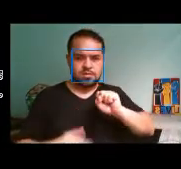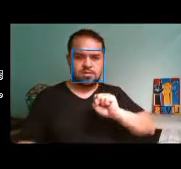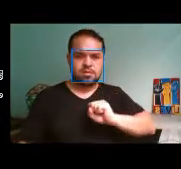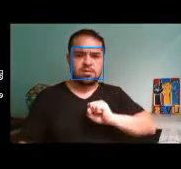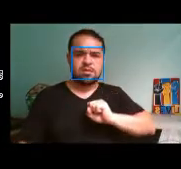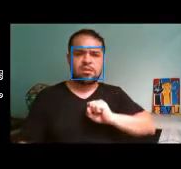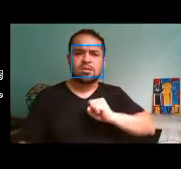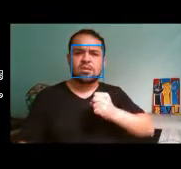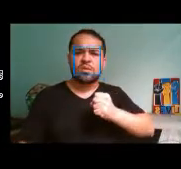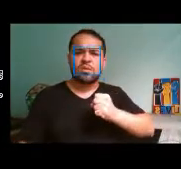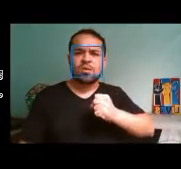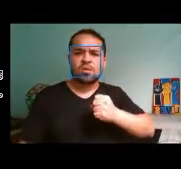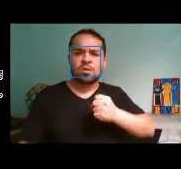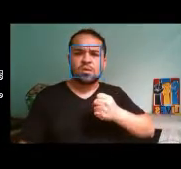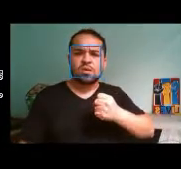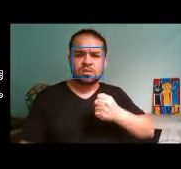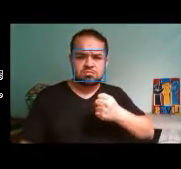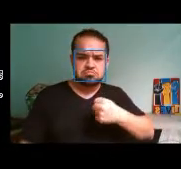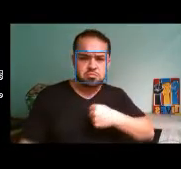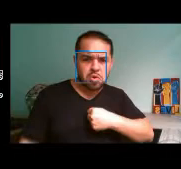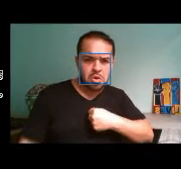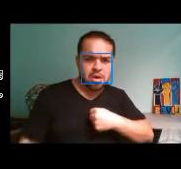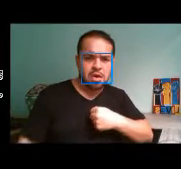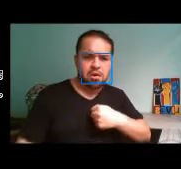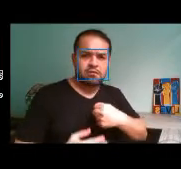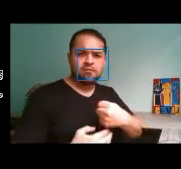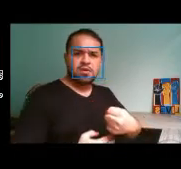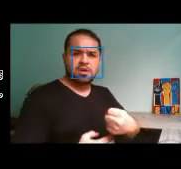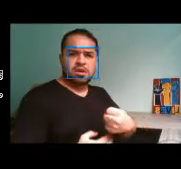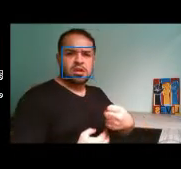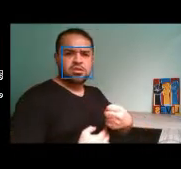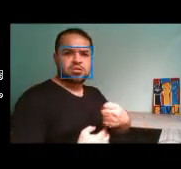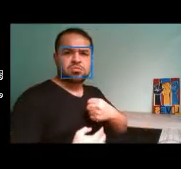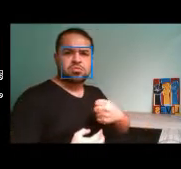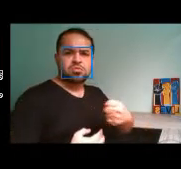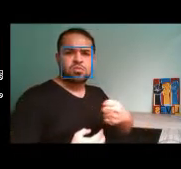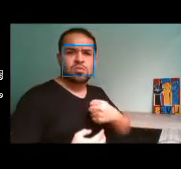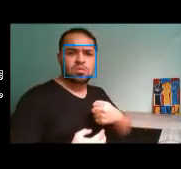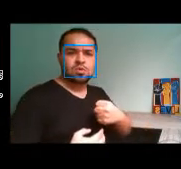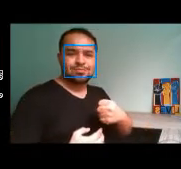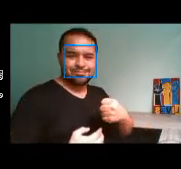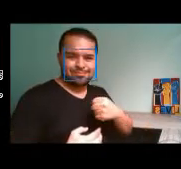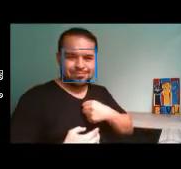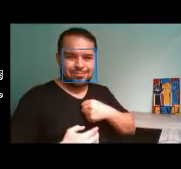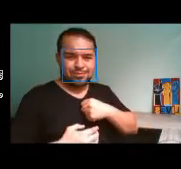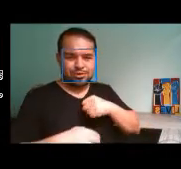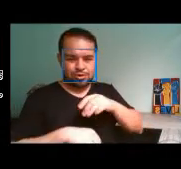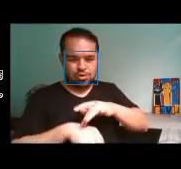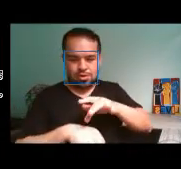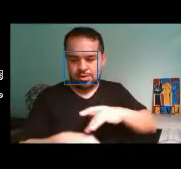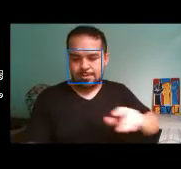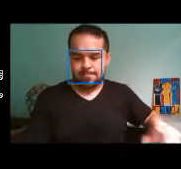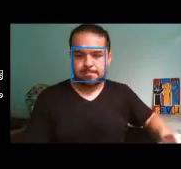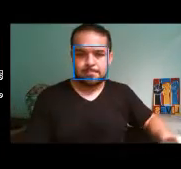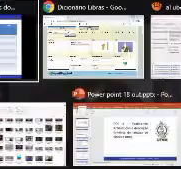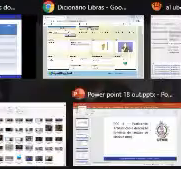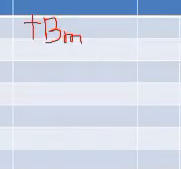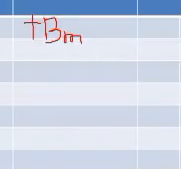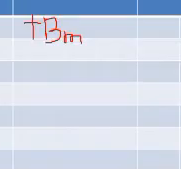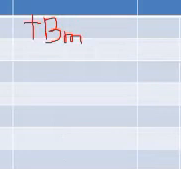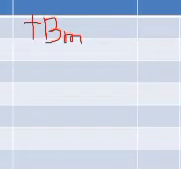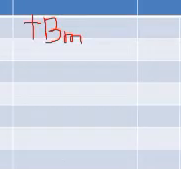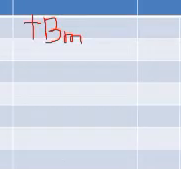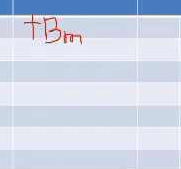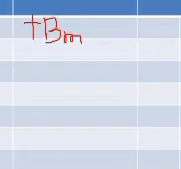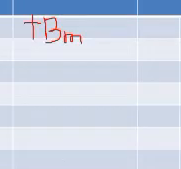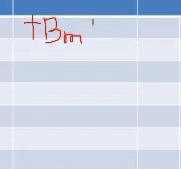se ocorre ou não, dessa mão no local em que ela está tocando. Aqui tem um contato, né?